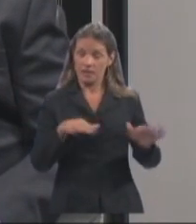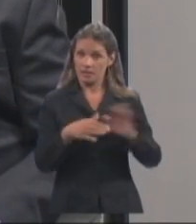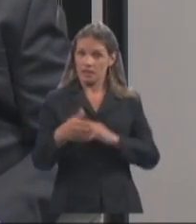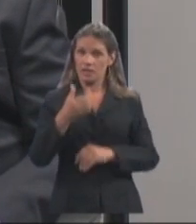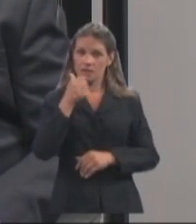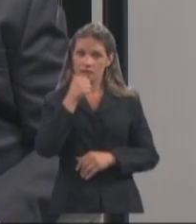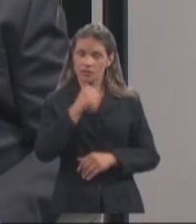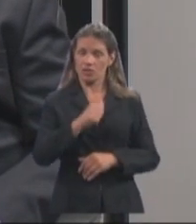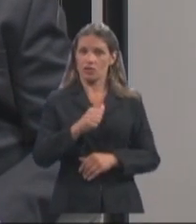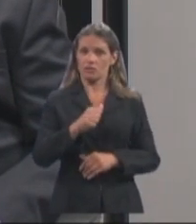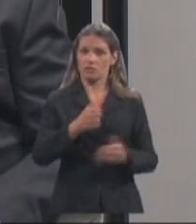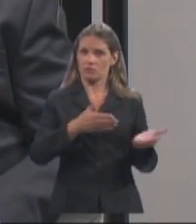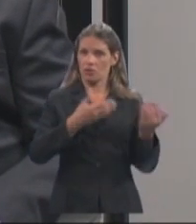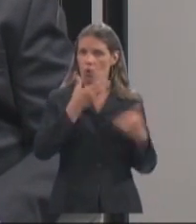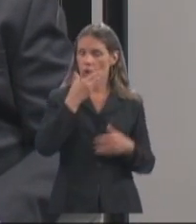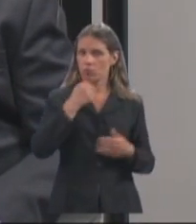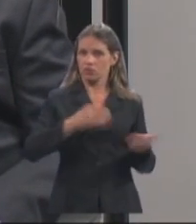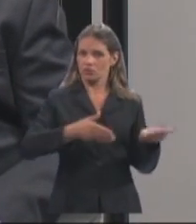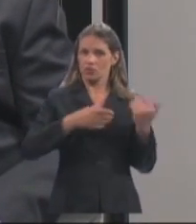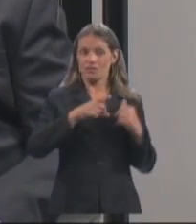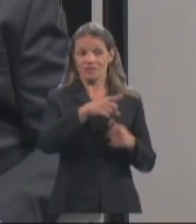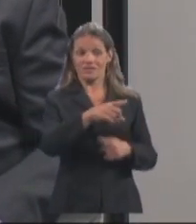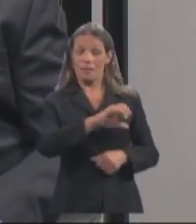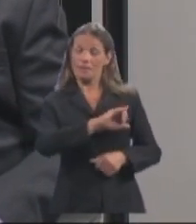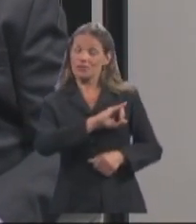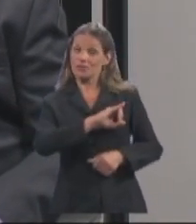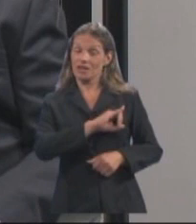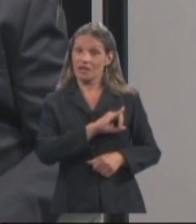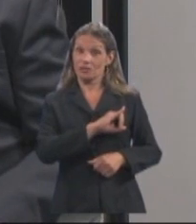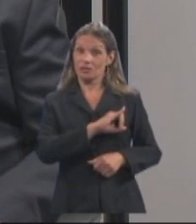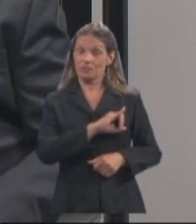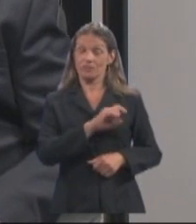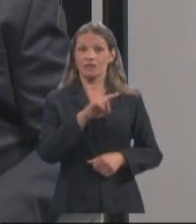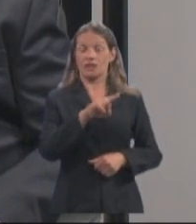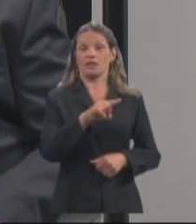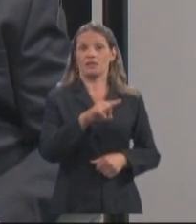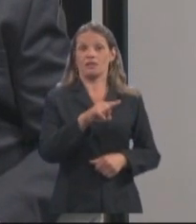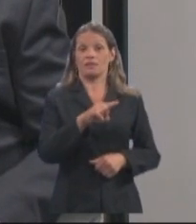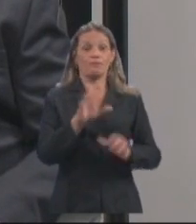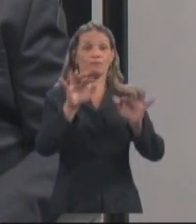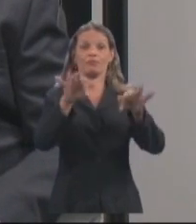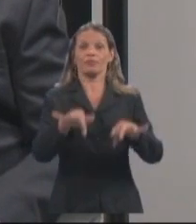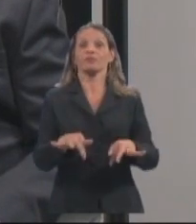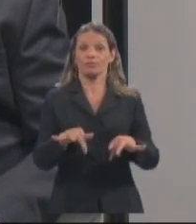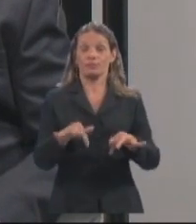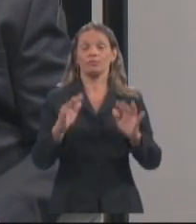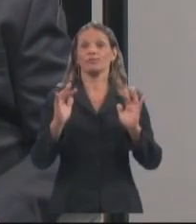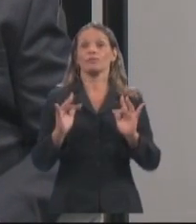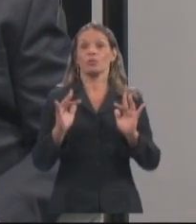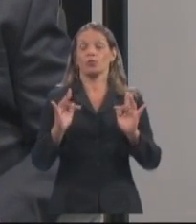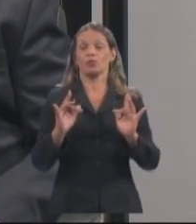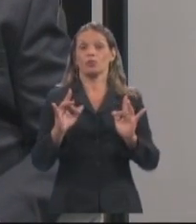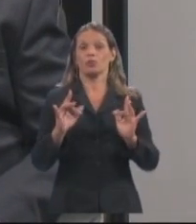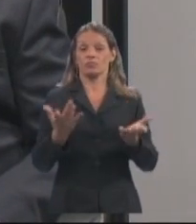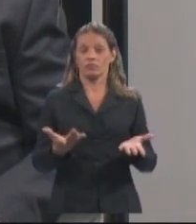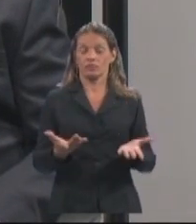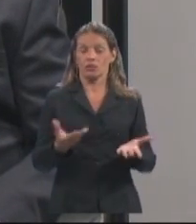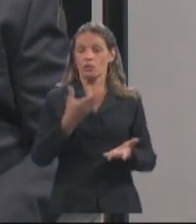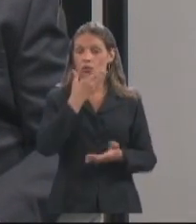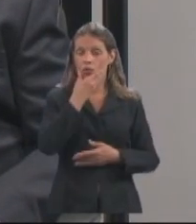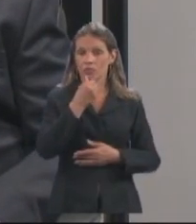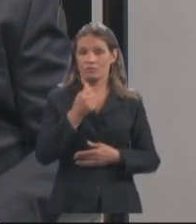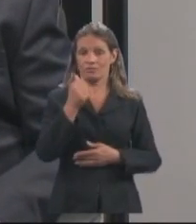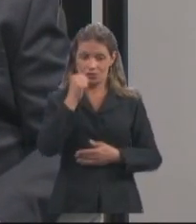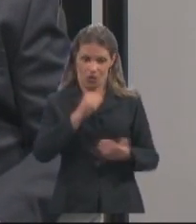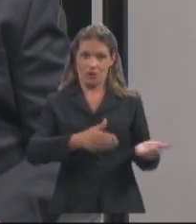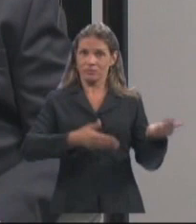muitas vezes o menino a menina lá com seus 12 13 anos tá apaixonado e aí leva um chute isso para um menino e